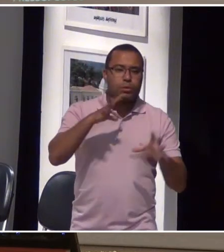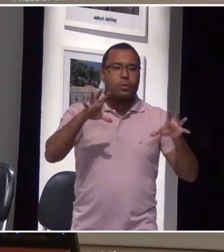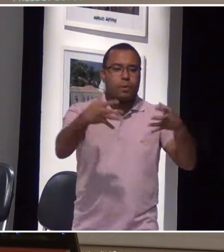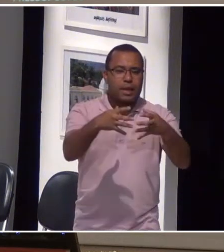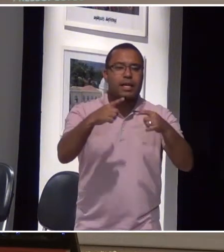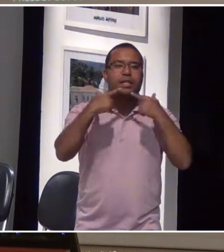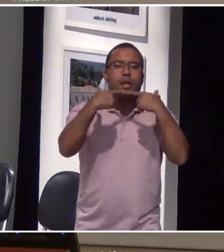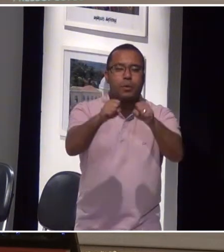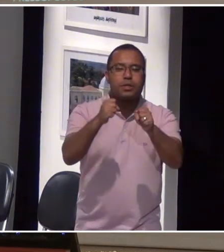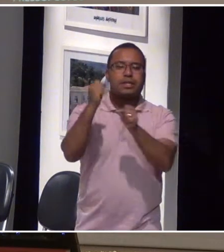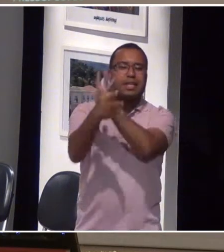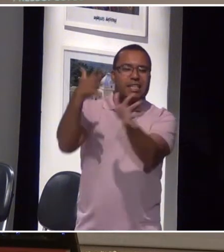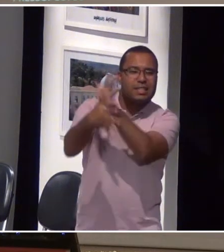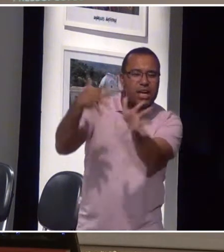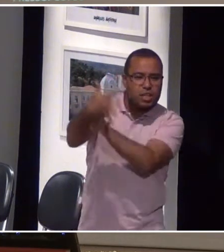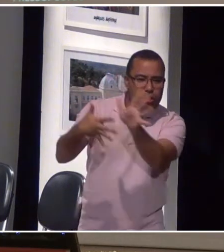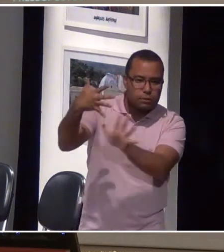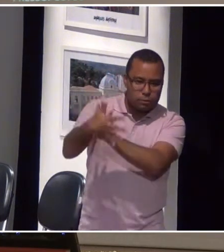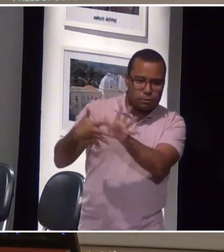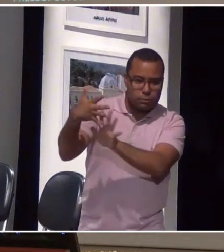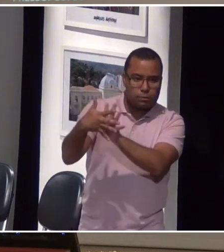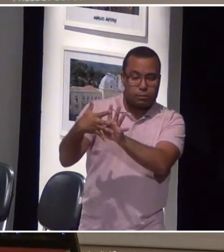surdos, de comunidade linguística sinalizante,